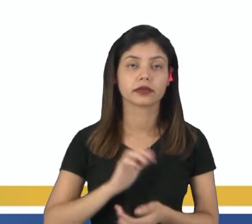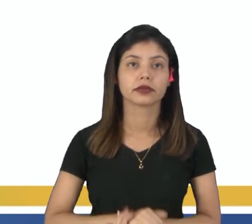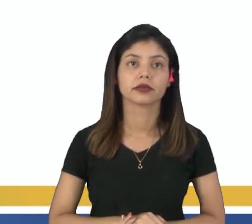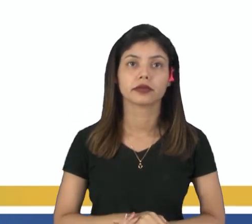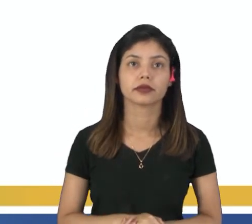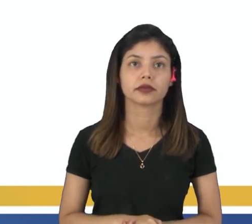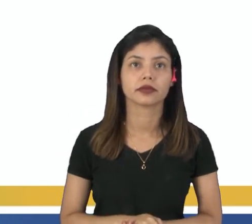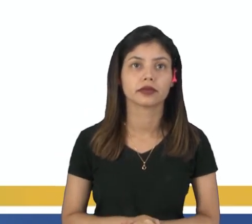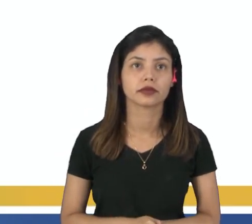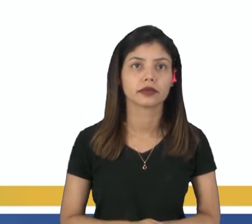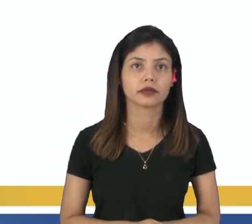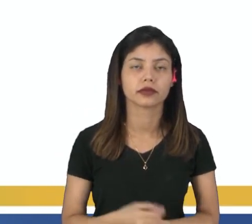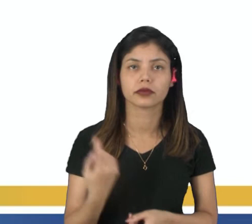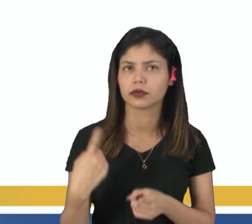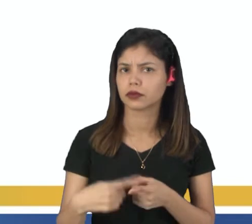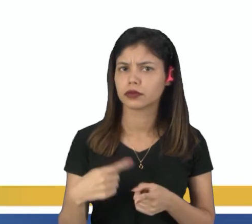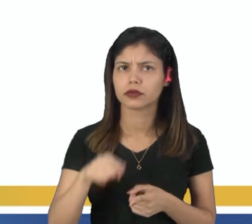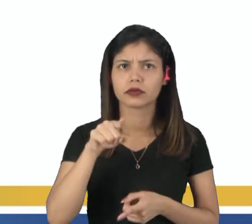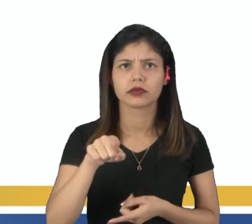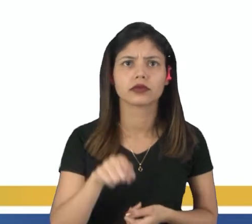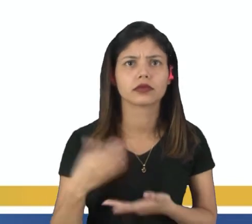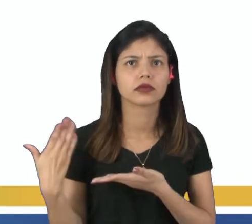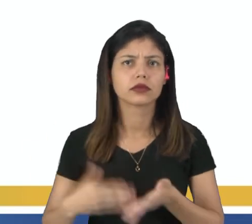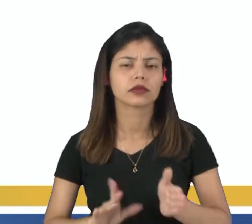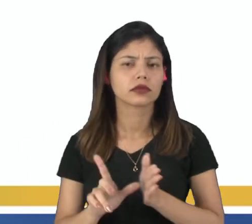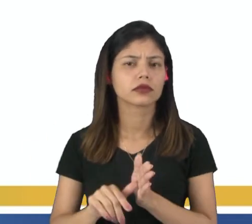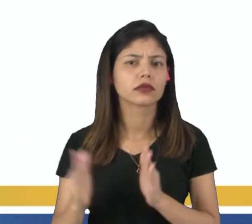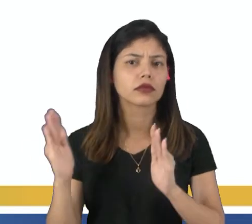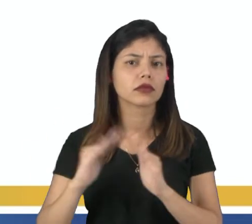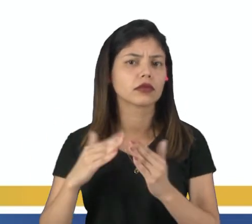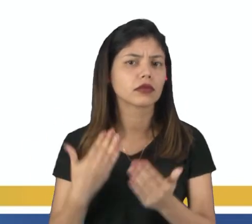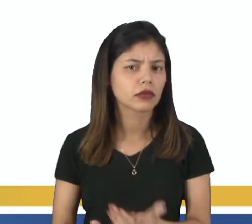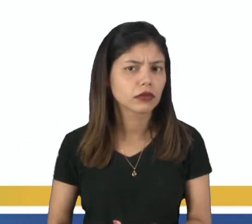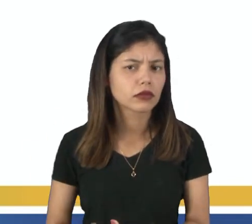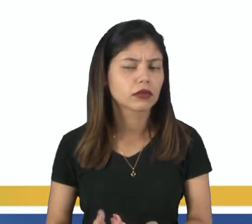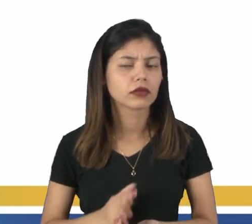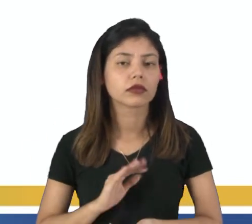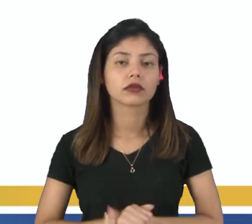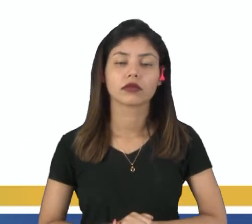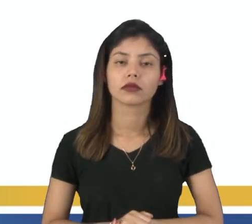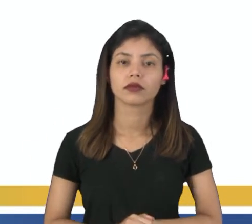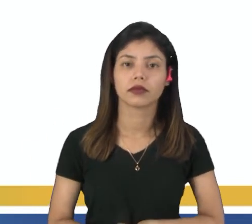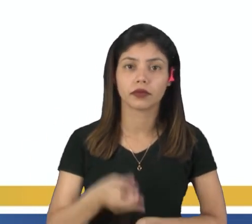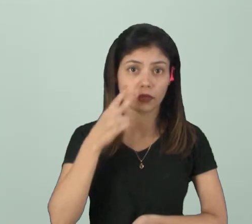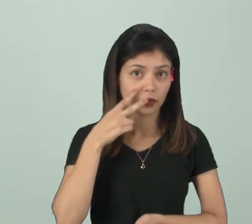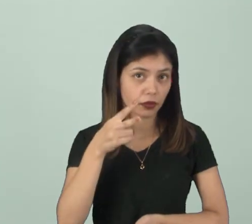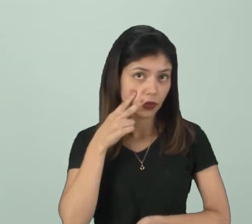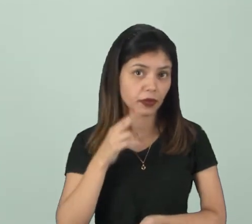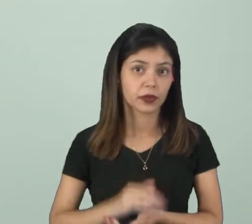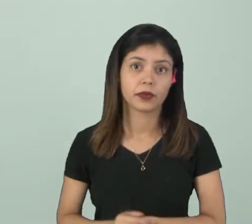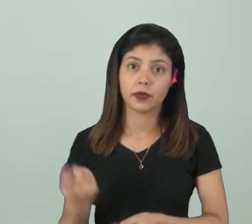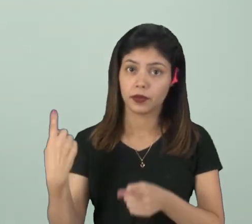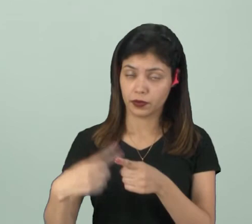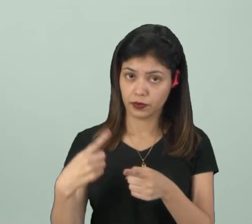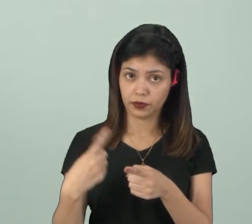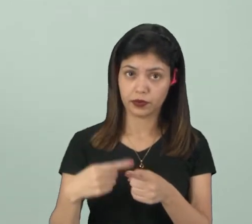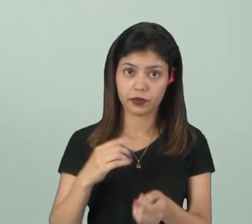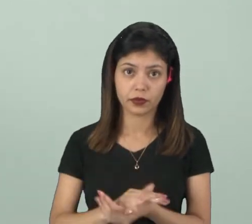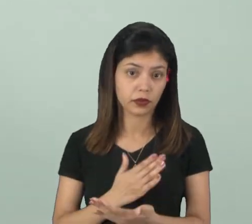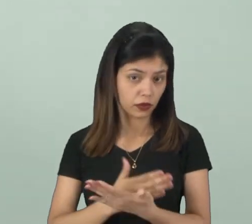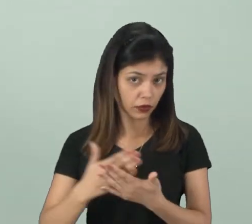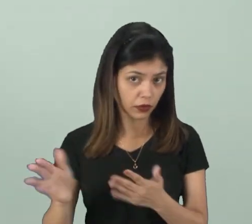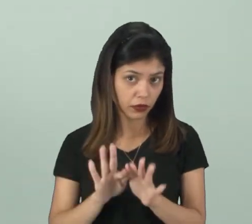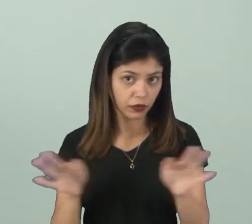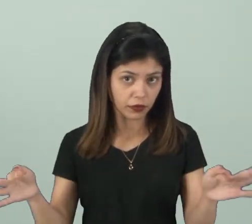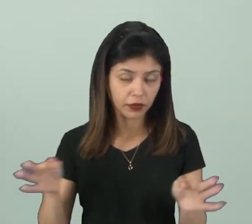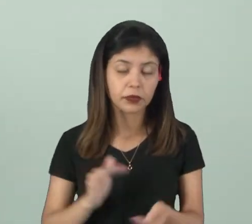E. Por que você chegou atrasada ao colégio? Veja que nós estamos diante de um porquê no início